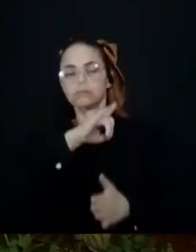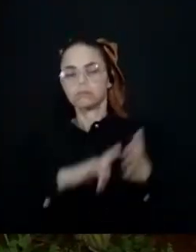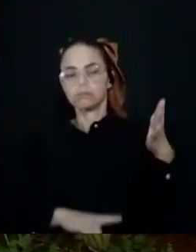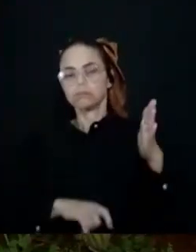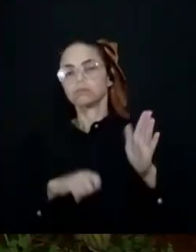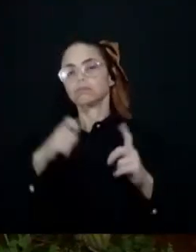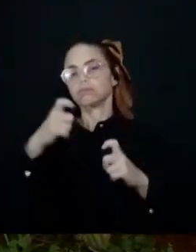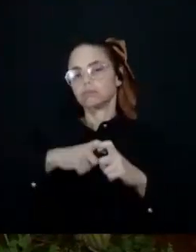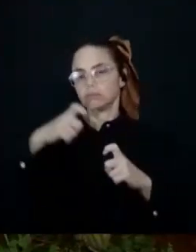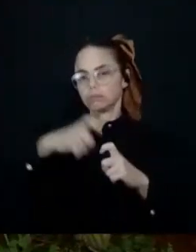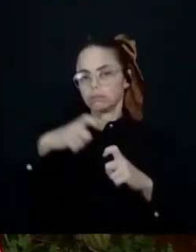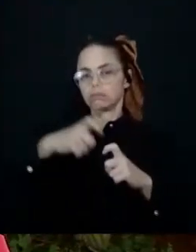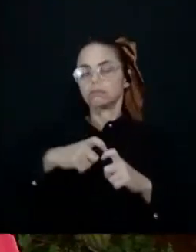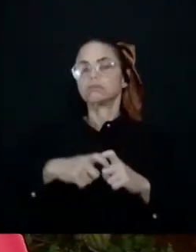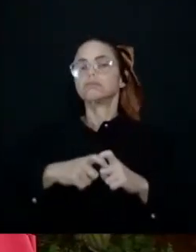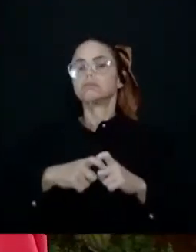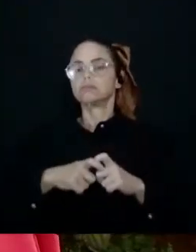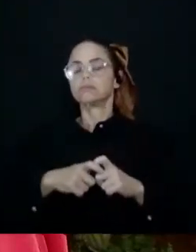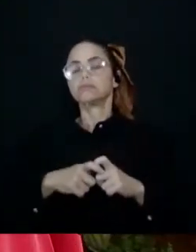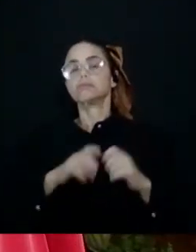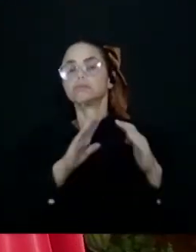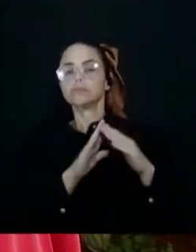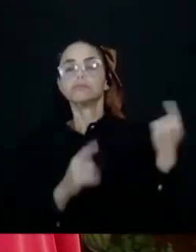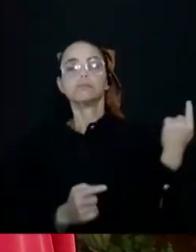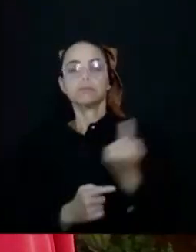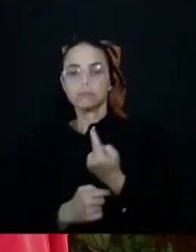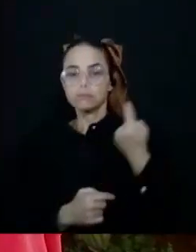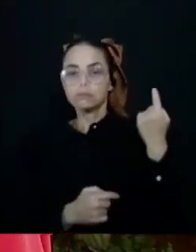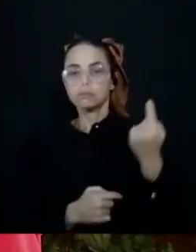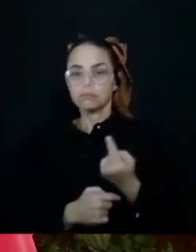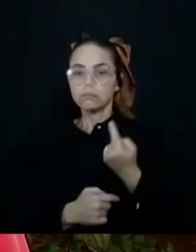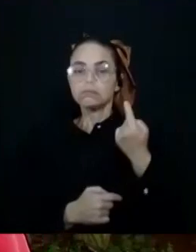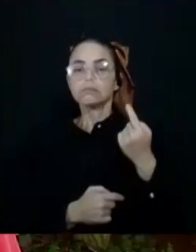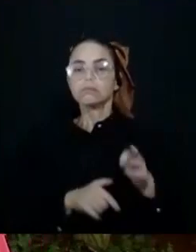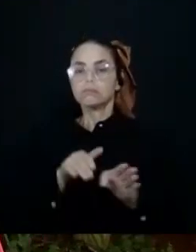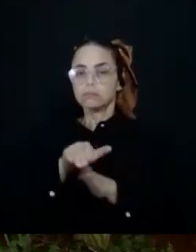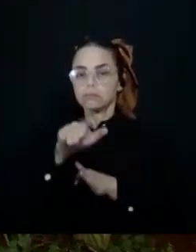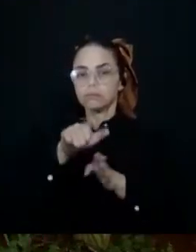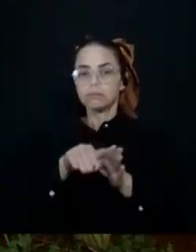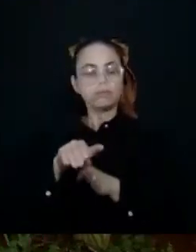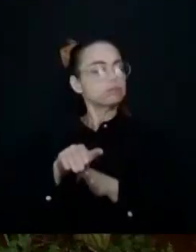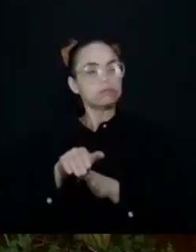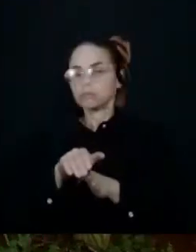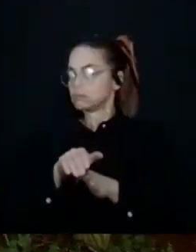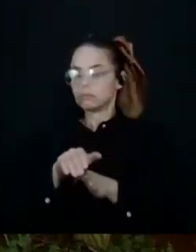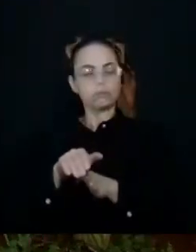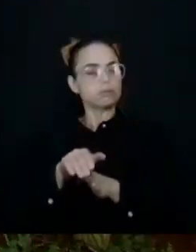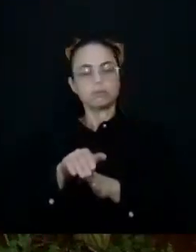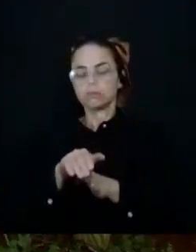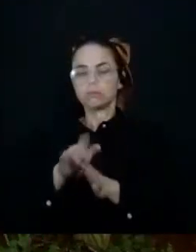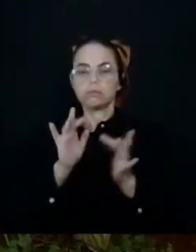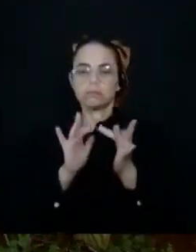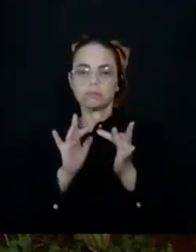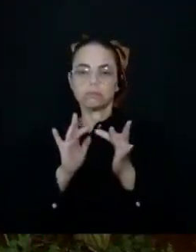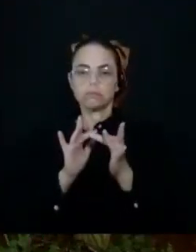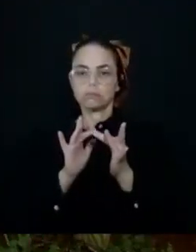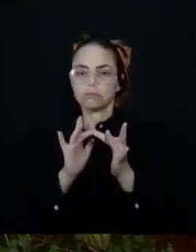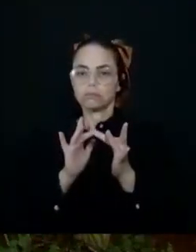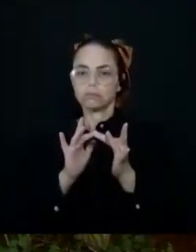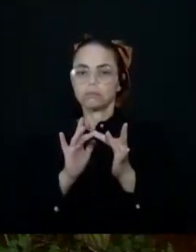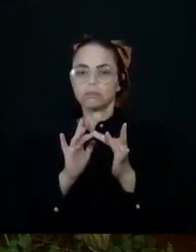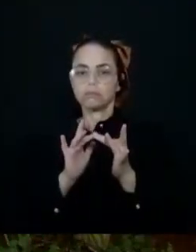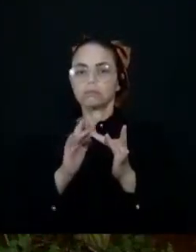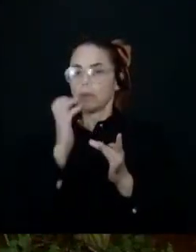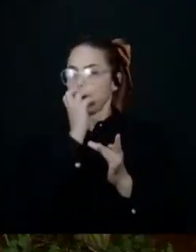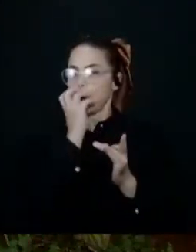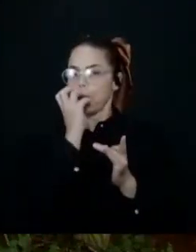Em casa, se ela morar sozinho, a recomendação é que ela não fique em contato se ela tiver algum pet, cachorro